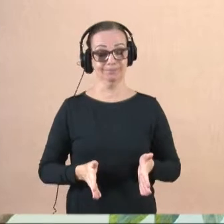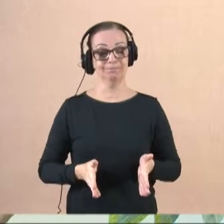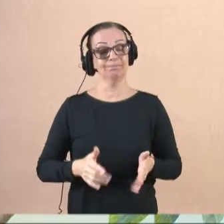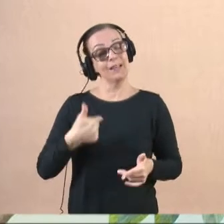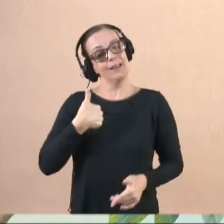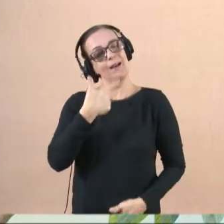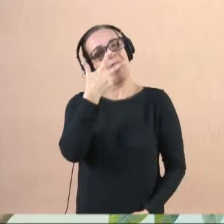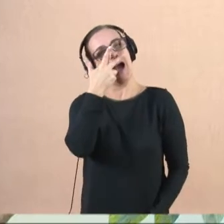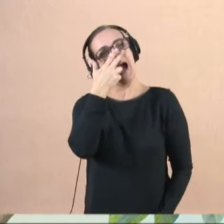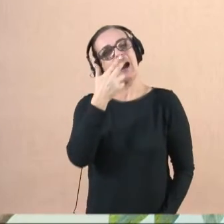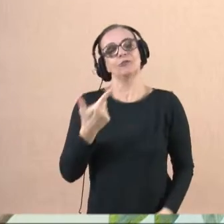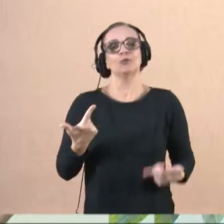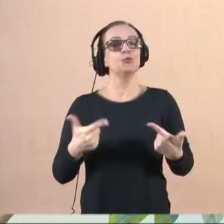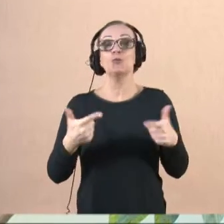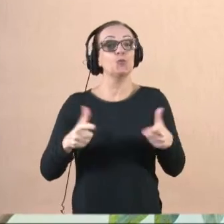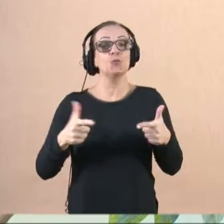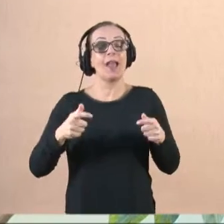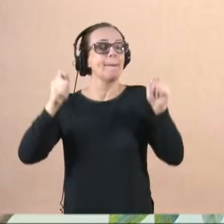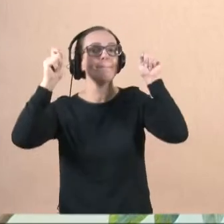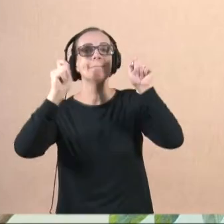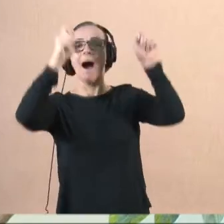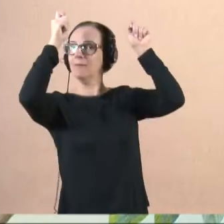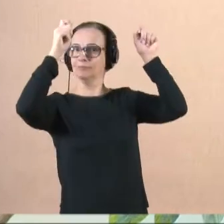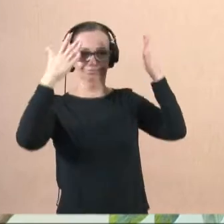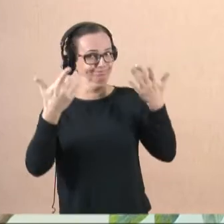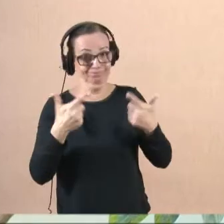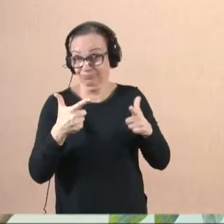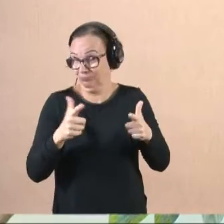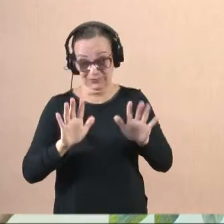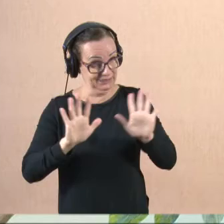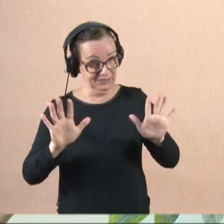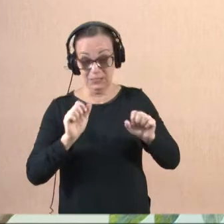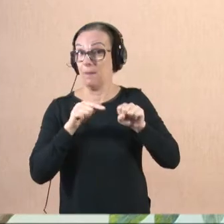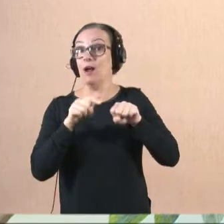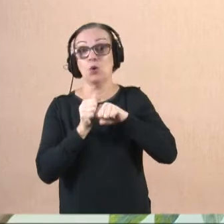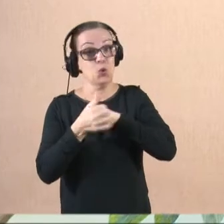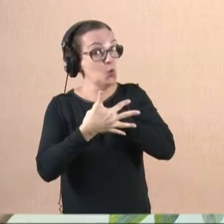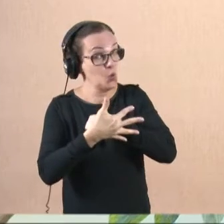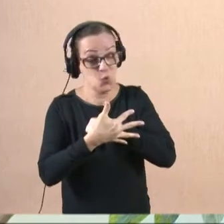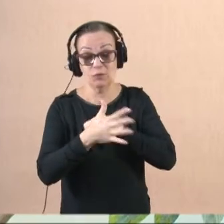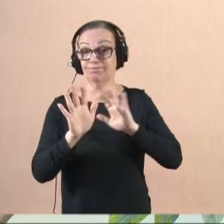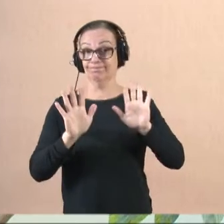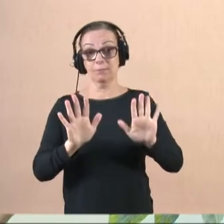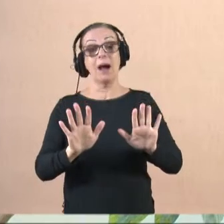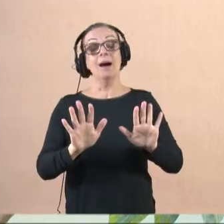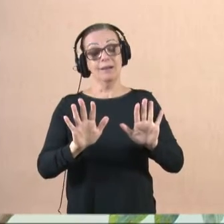é eu acho que não tem uma mágica para driblar esta situação da coppe tese nome